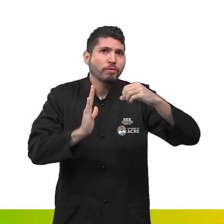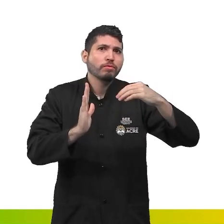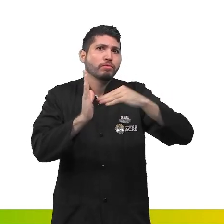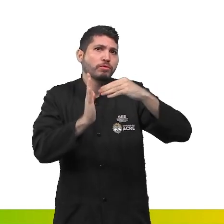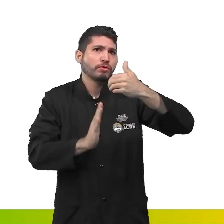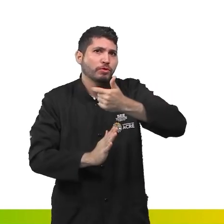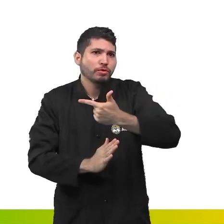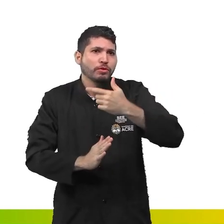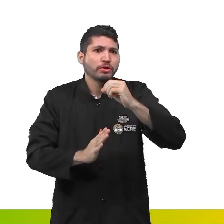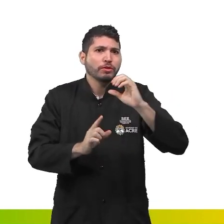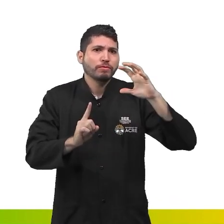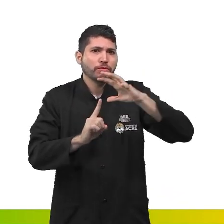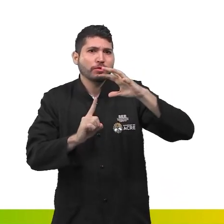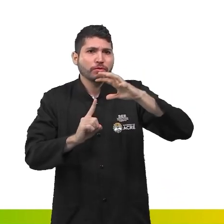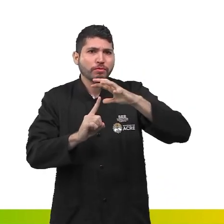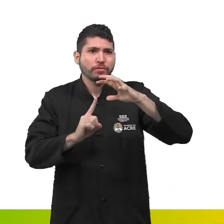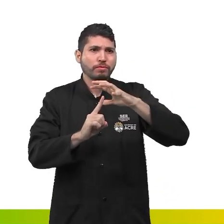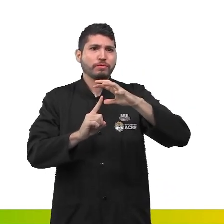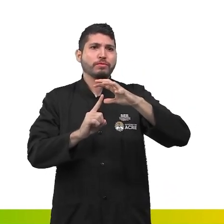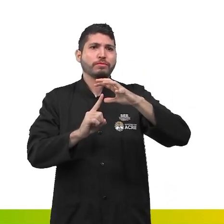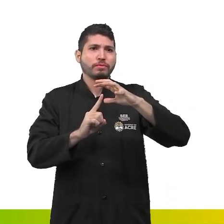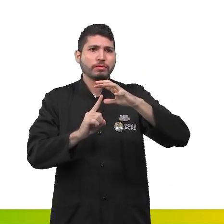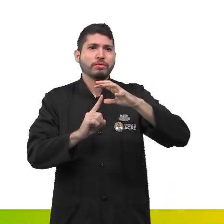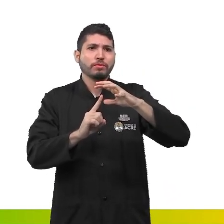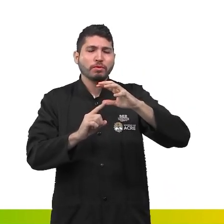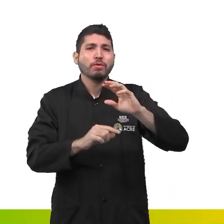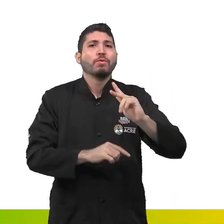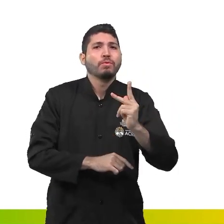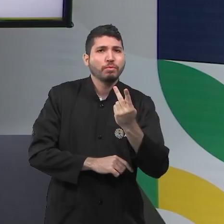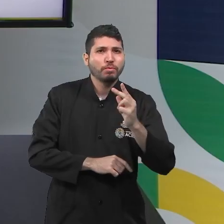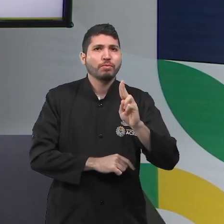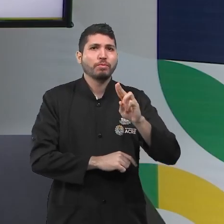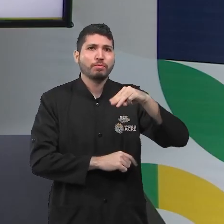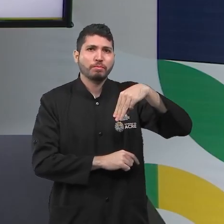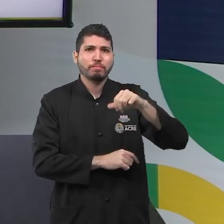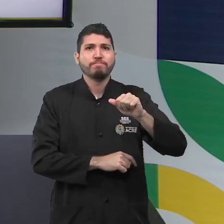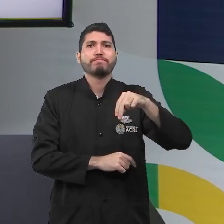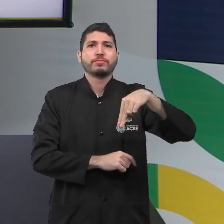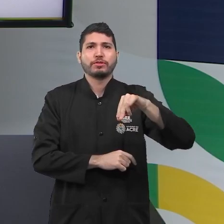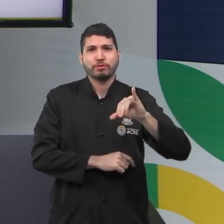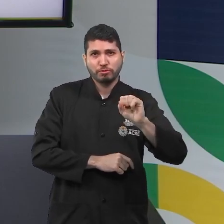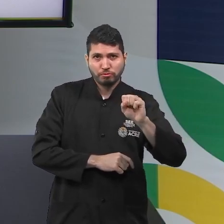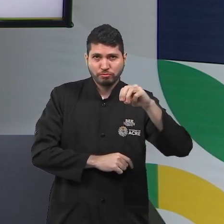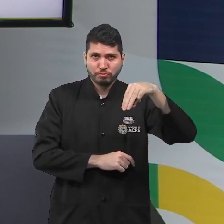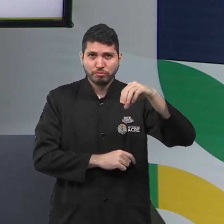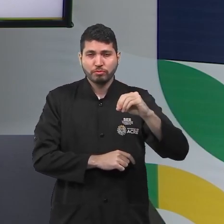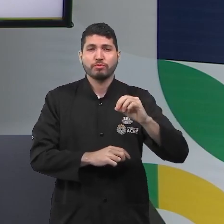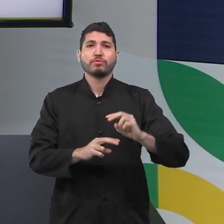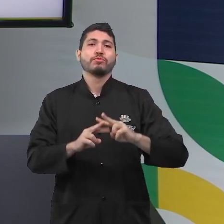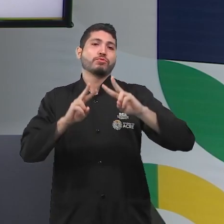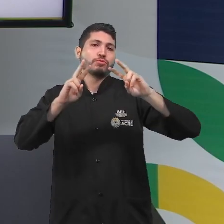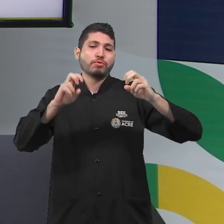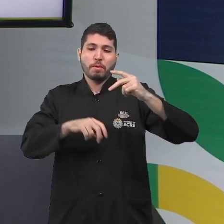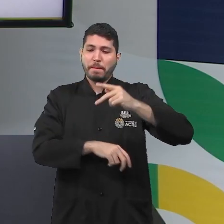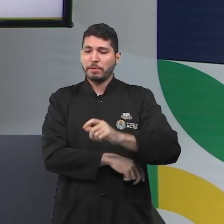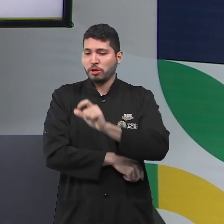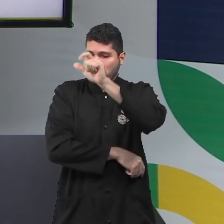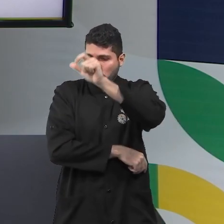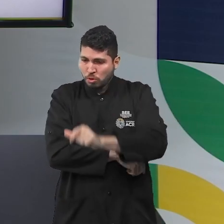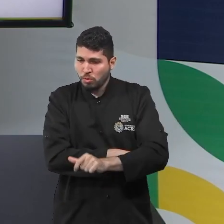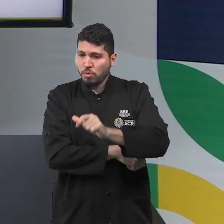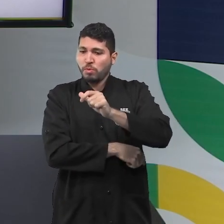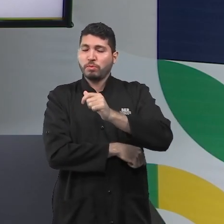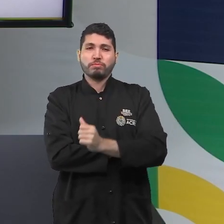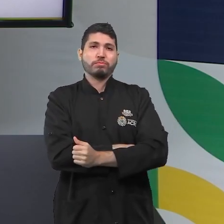humanismo renascentista e até o pensamento nosso sobre o homem, sobre o mundo e sobre as